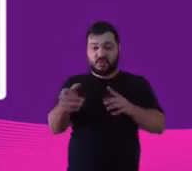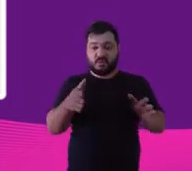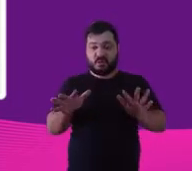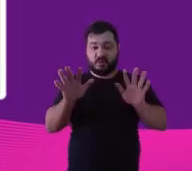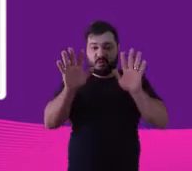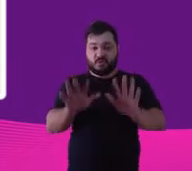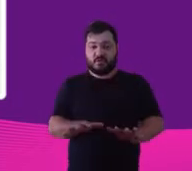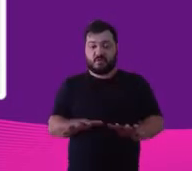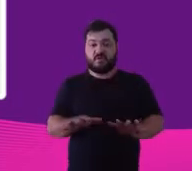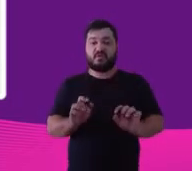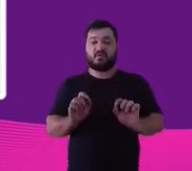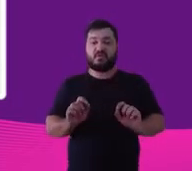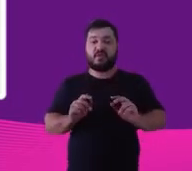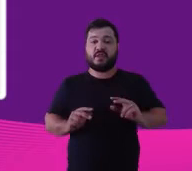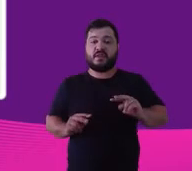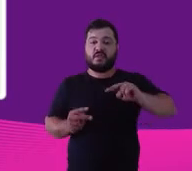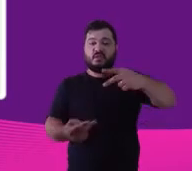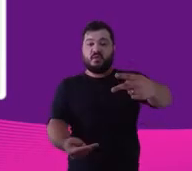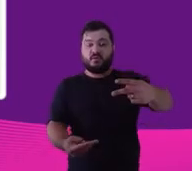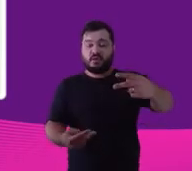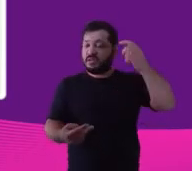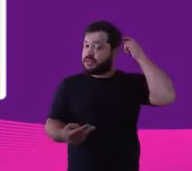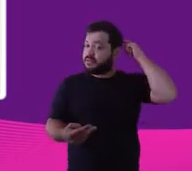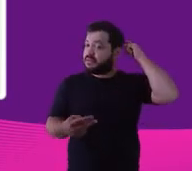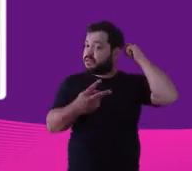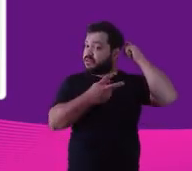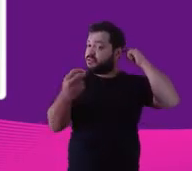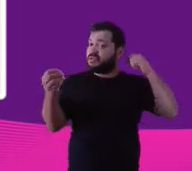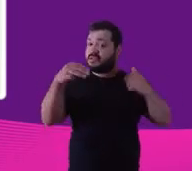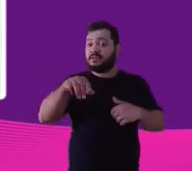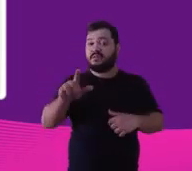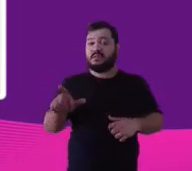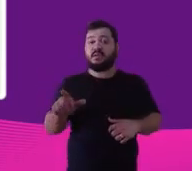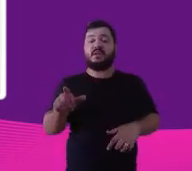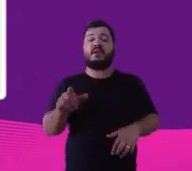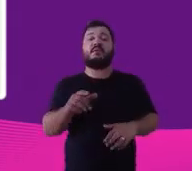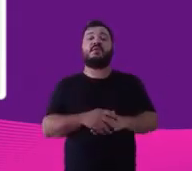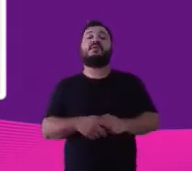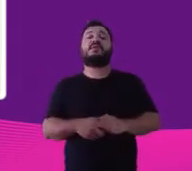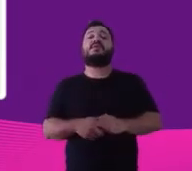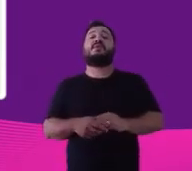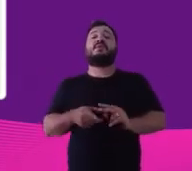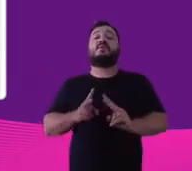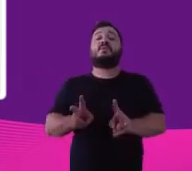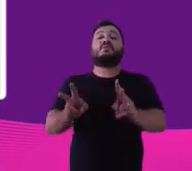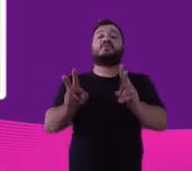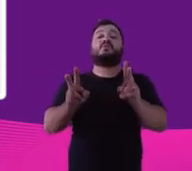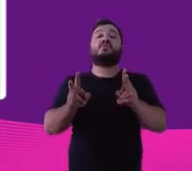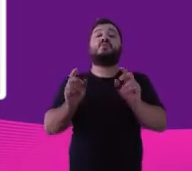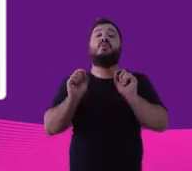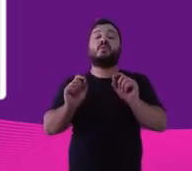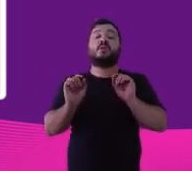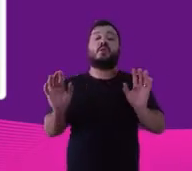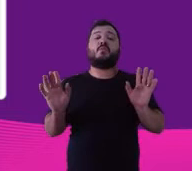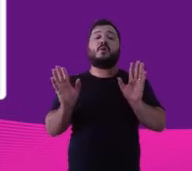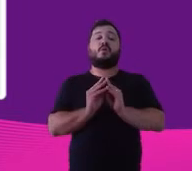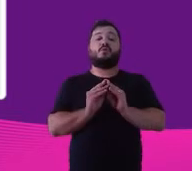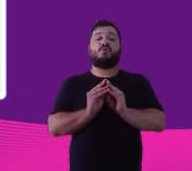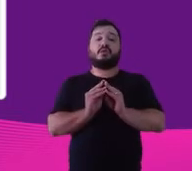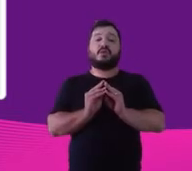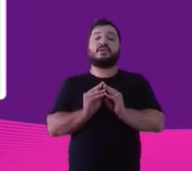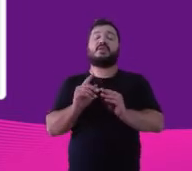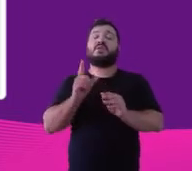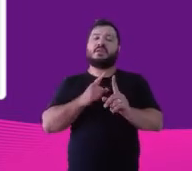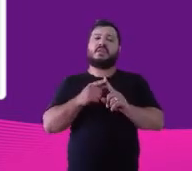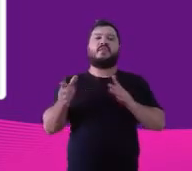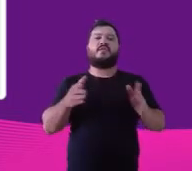fixo seguido pelo transplante o ano 200 miligramas por metro quadrado seguido de consolidação é